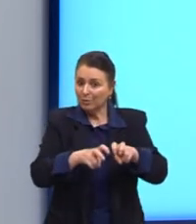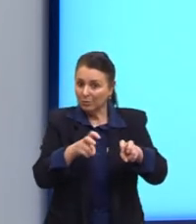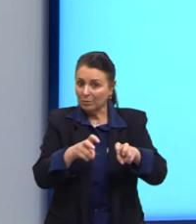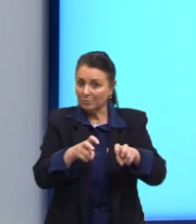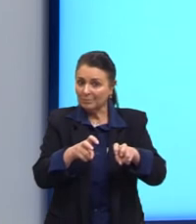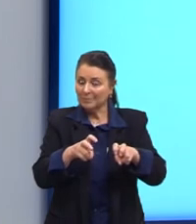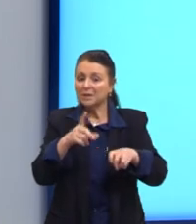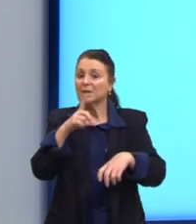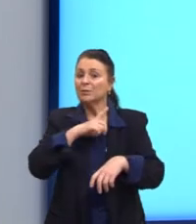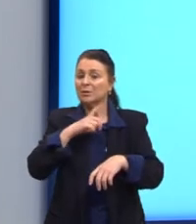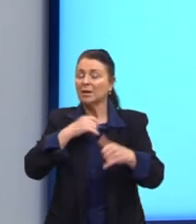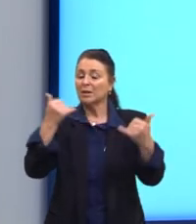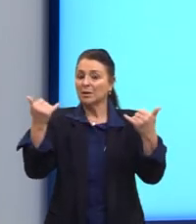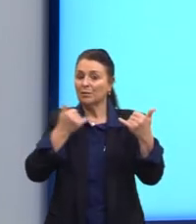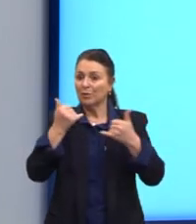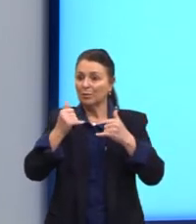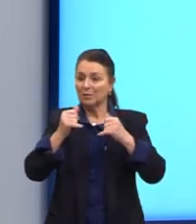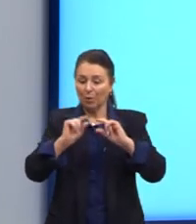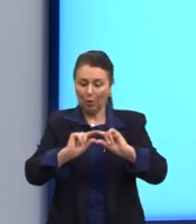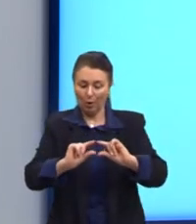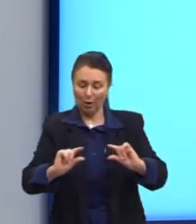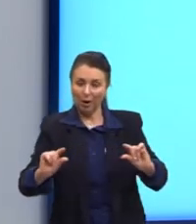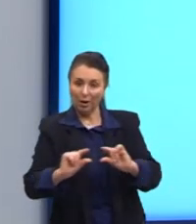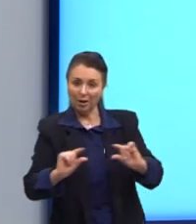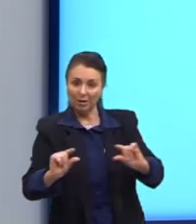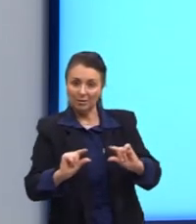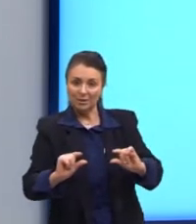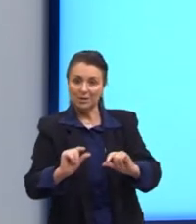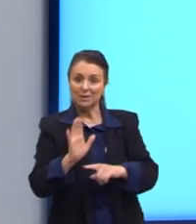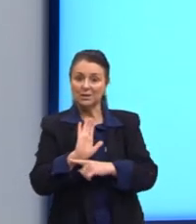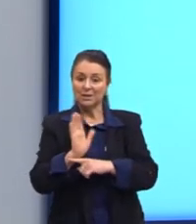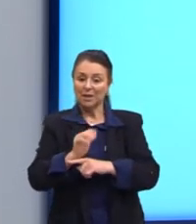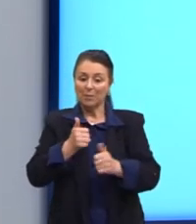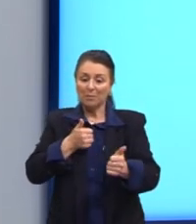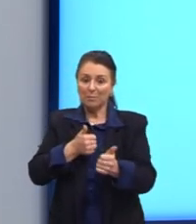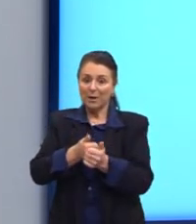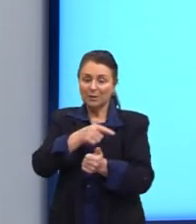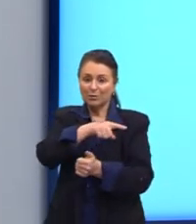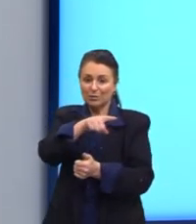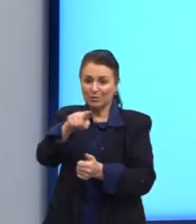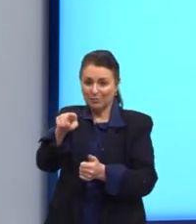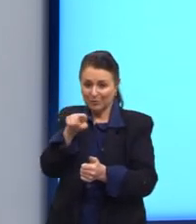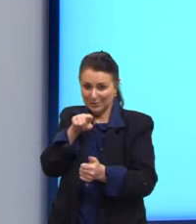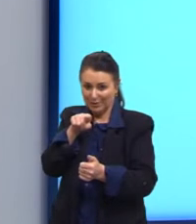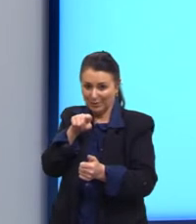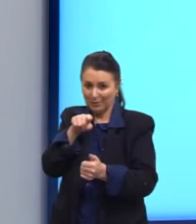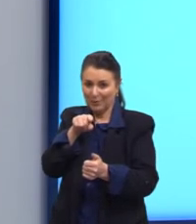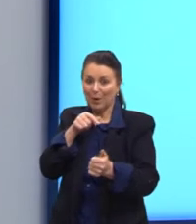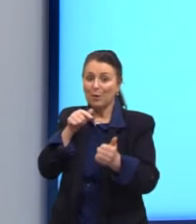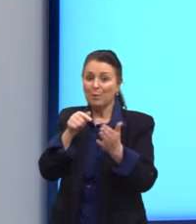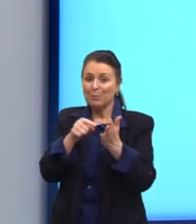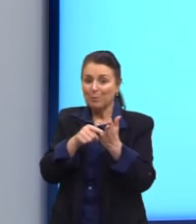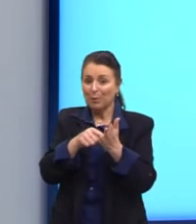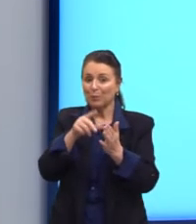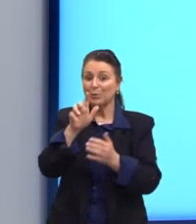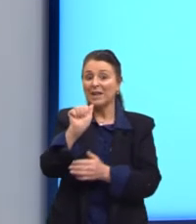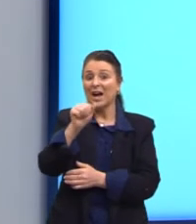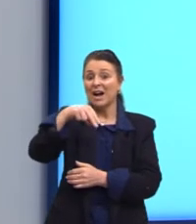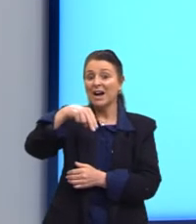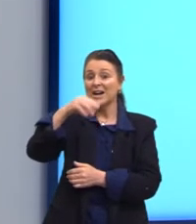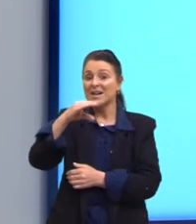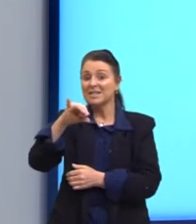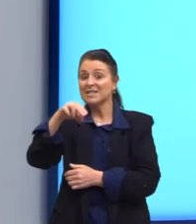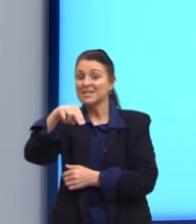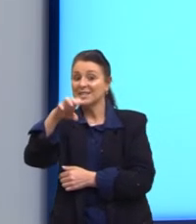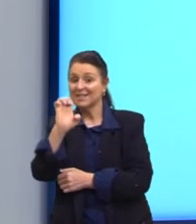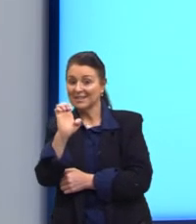disponível tem informação aqui embaixo cinema perto de você pontoansine.gov.br então os